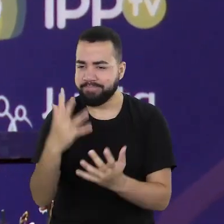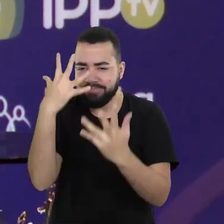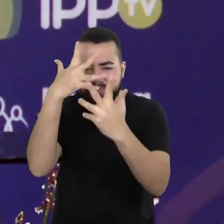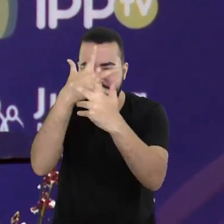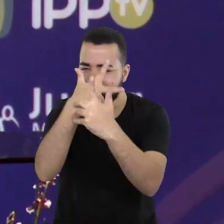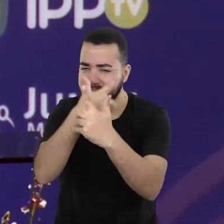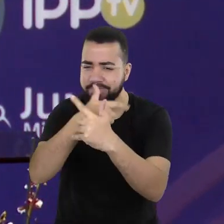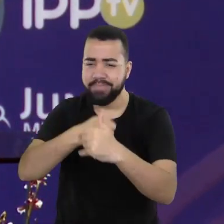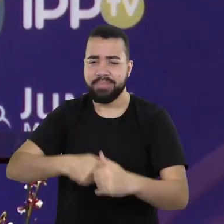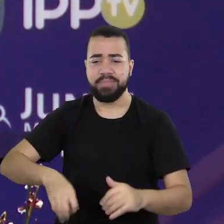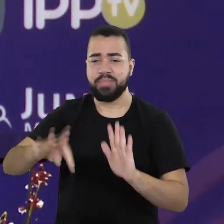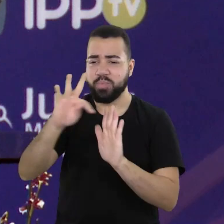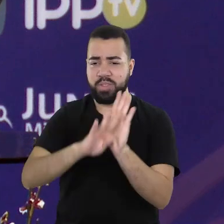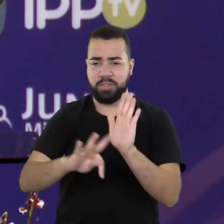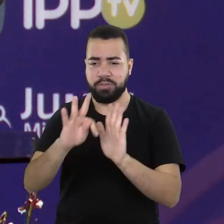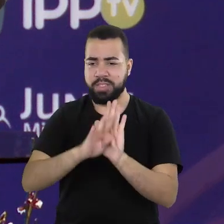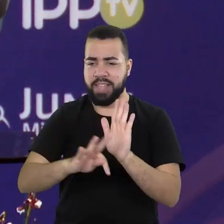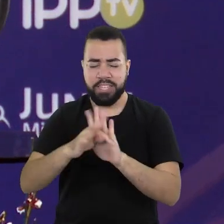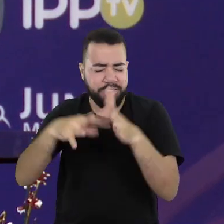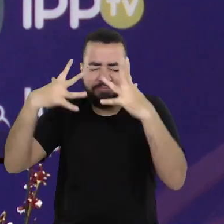lindíssimo,